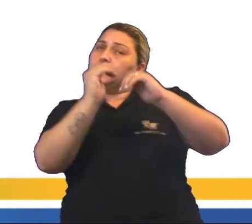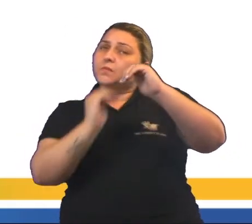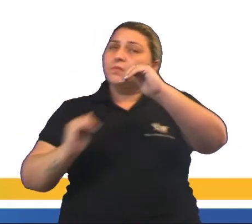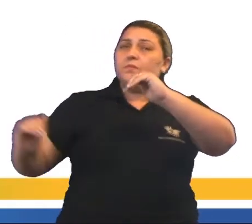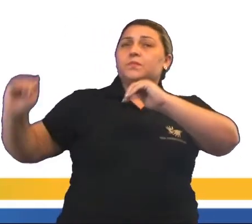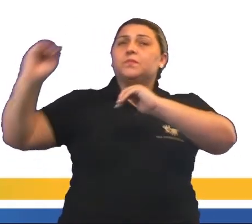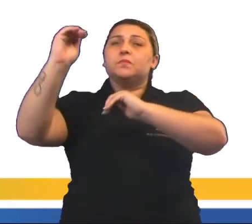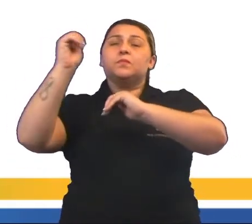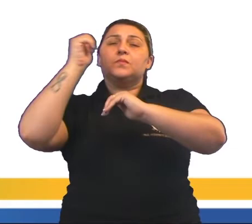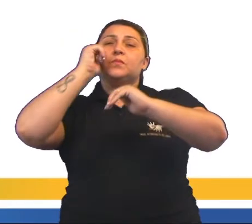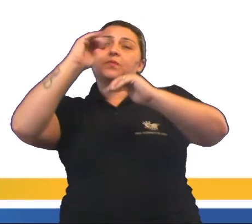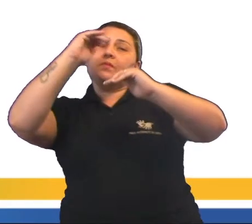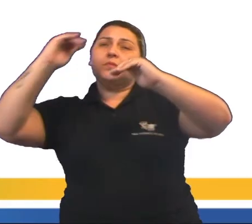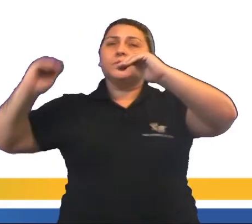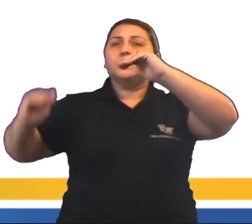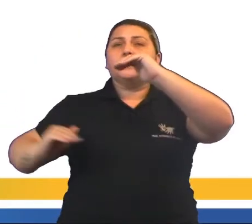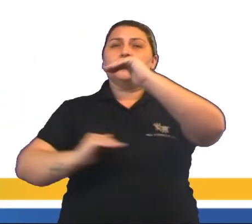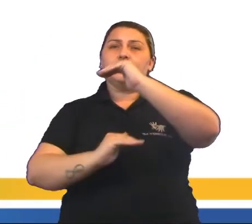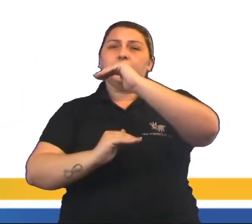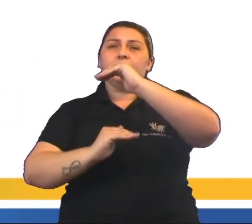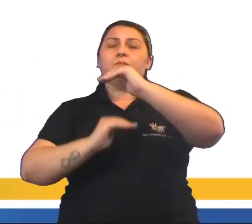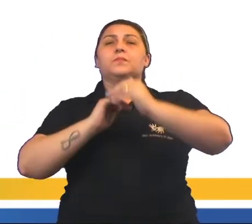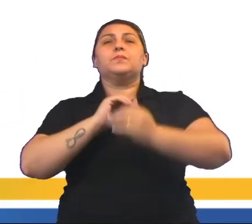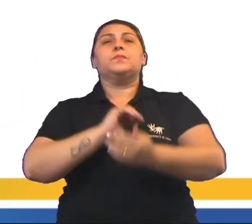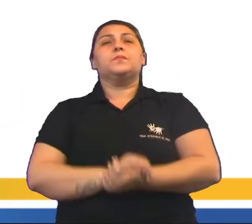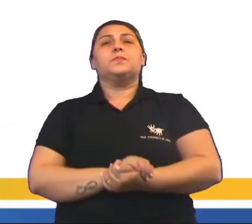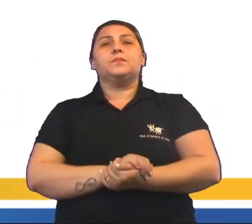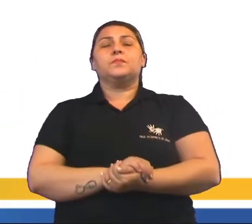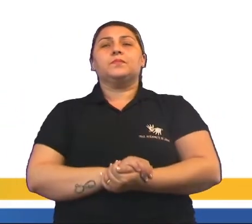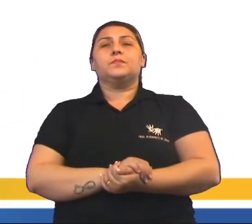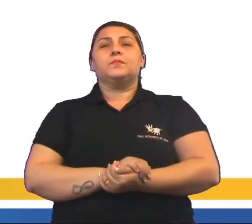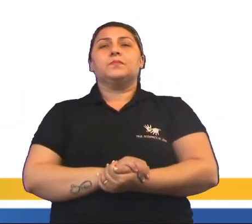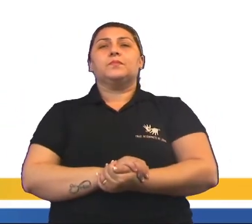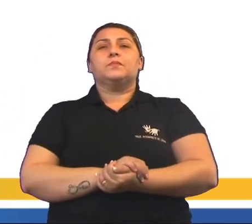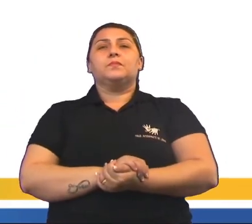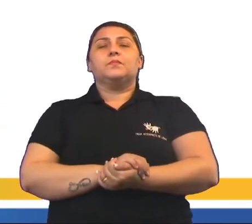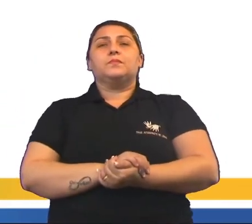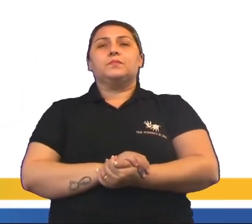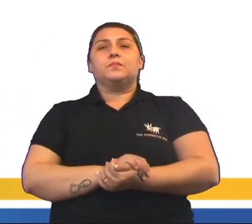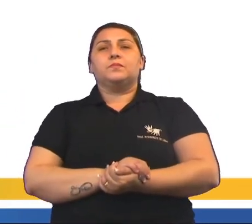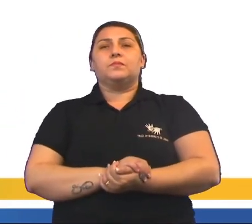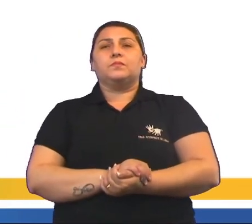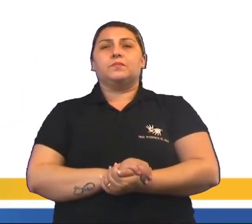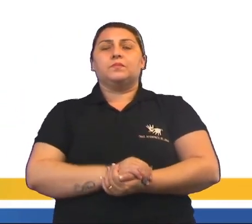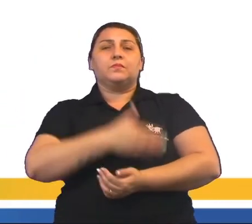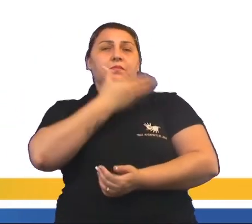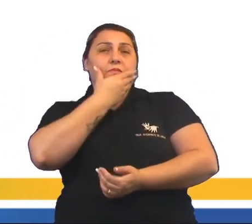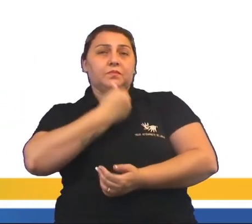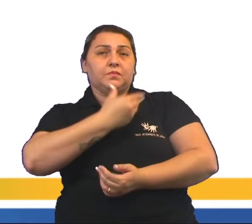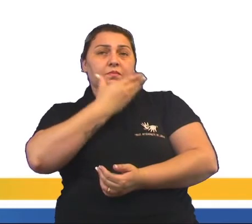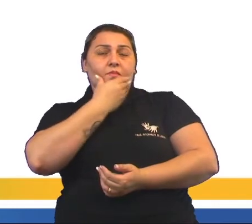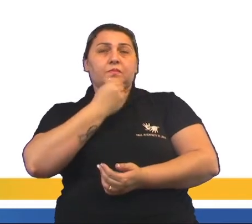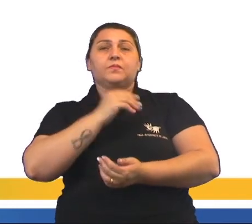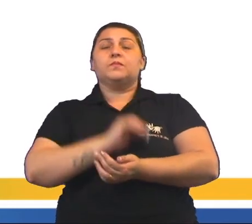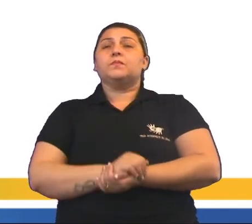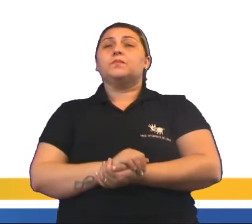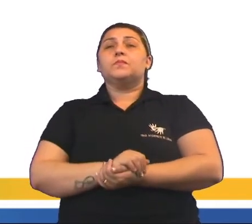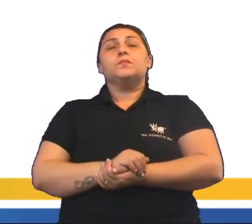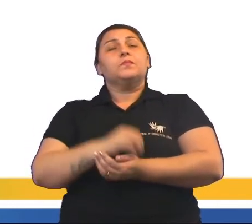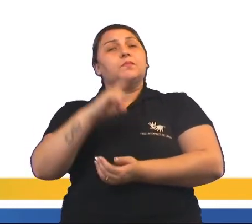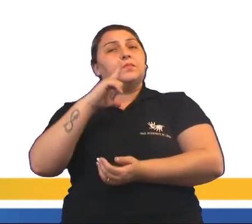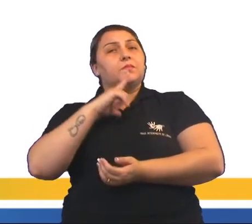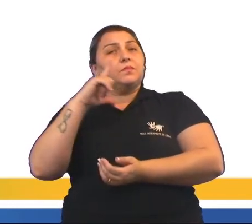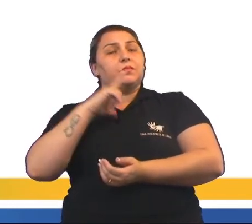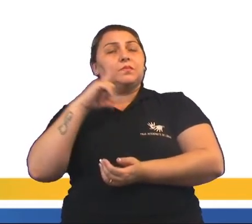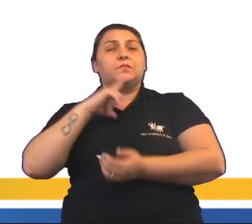supremacia e a mulher numa condição de subordinação em relação ao gênero masculino. Então,